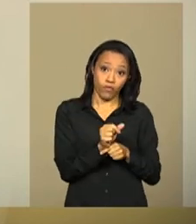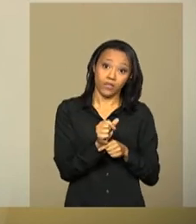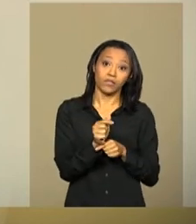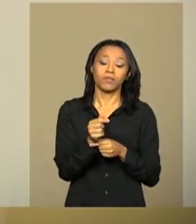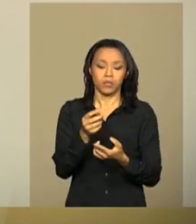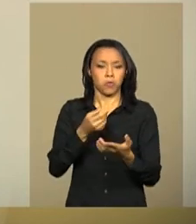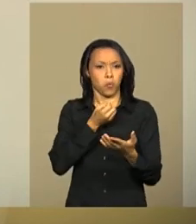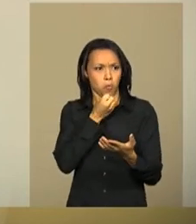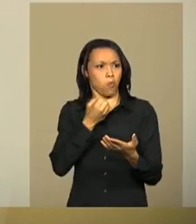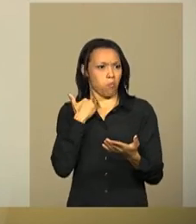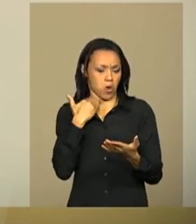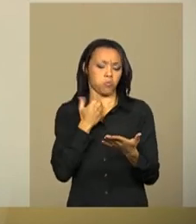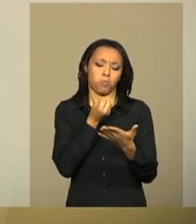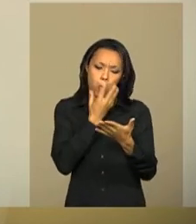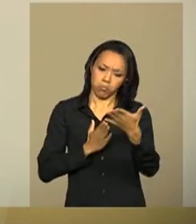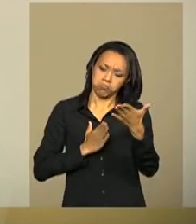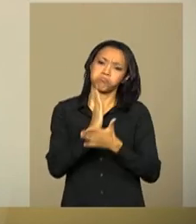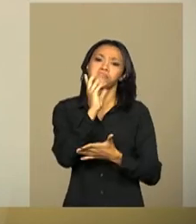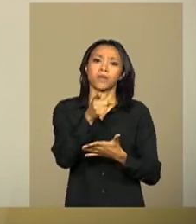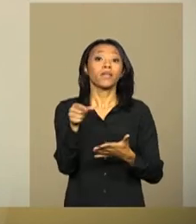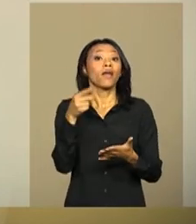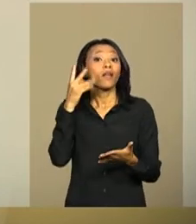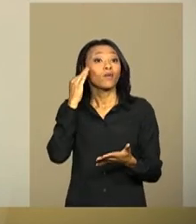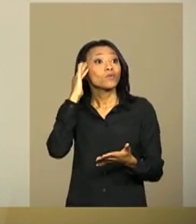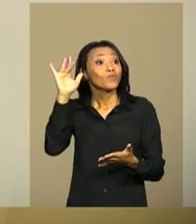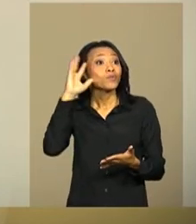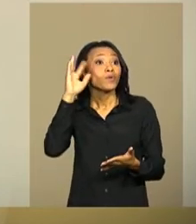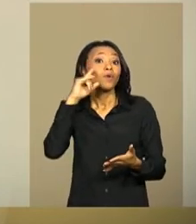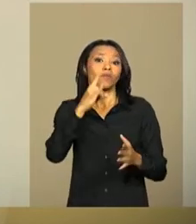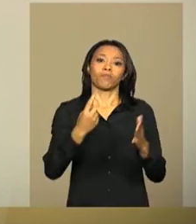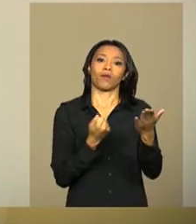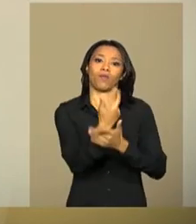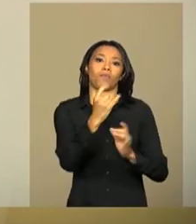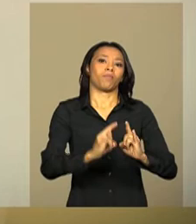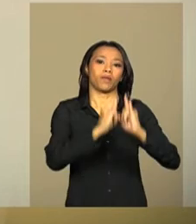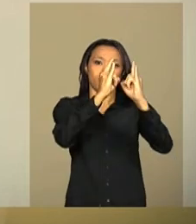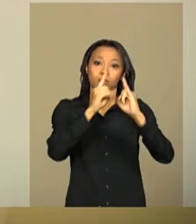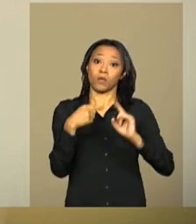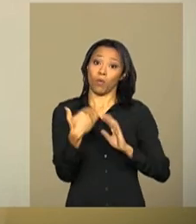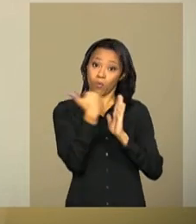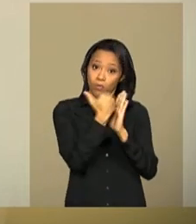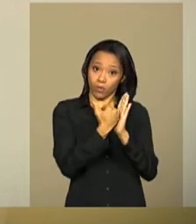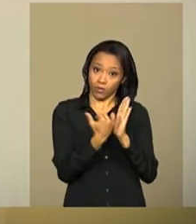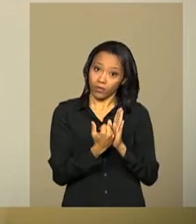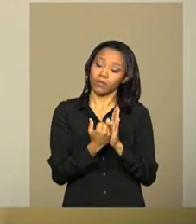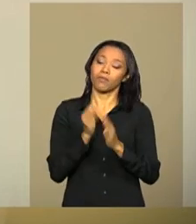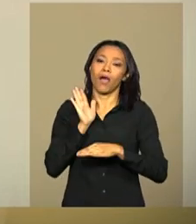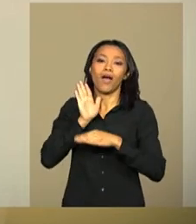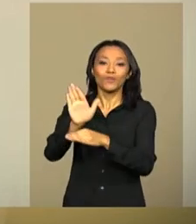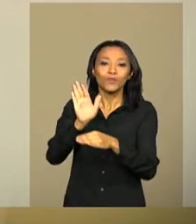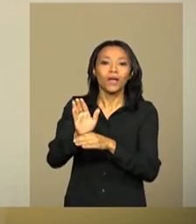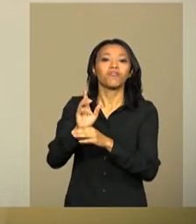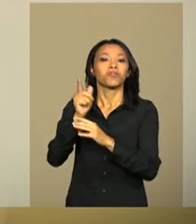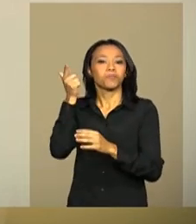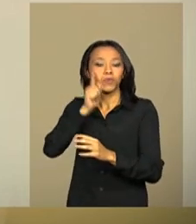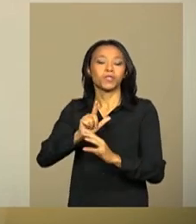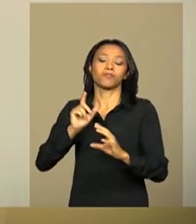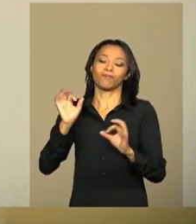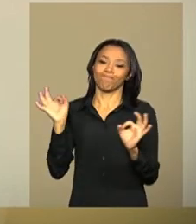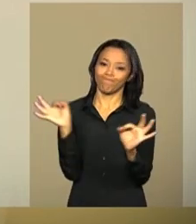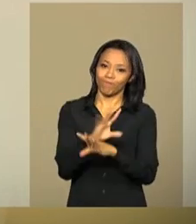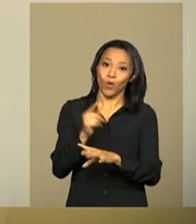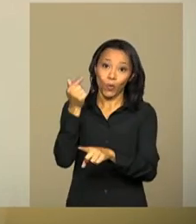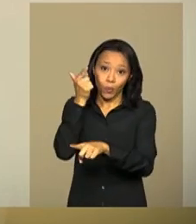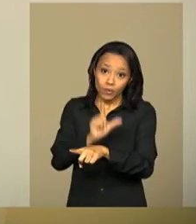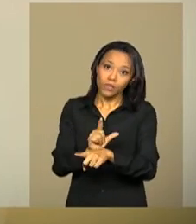no banco para esse imóvel que era o sonho deles com o subsídio do Minha Casa Minha Vida deu para fechar a conta Max